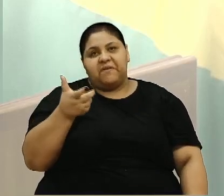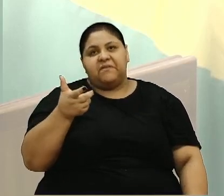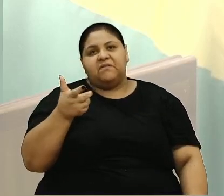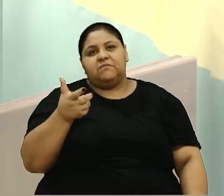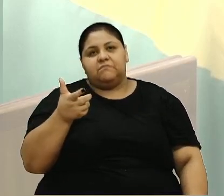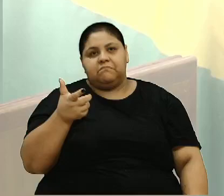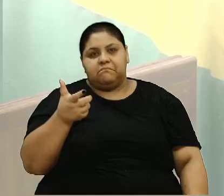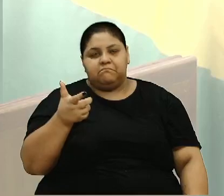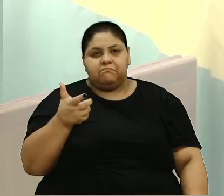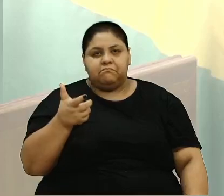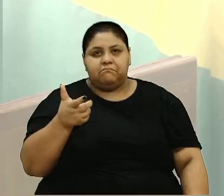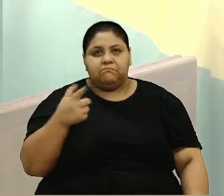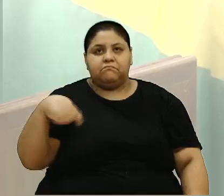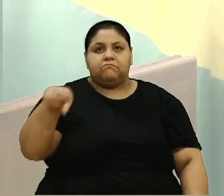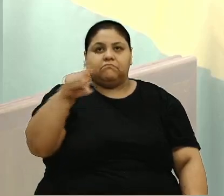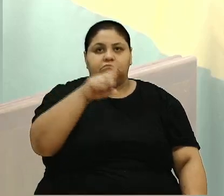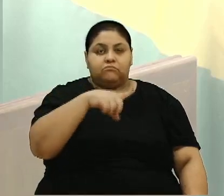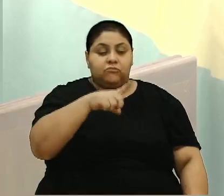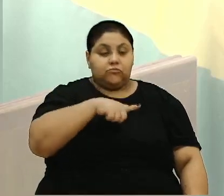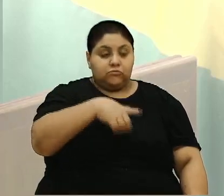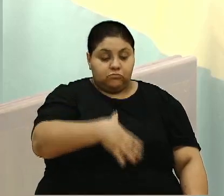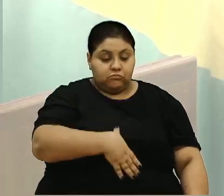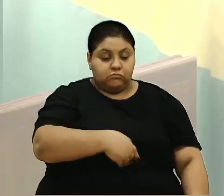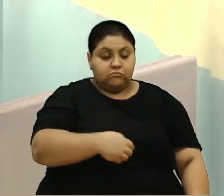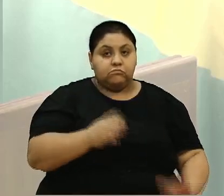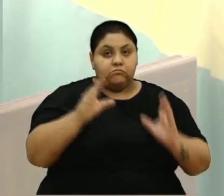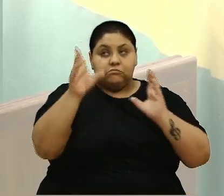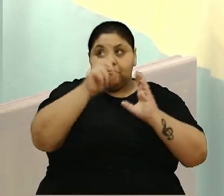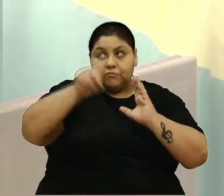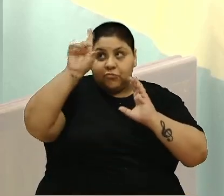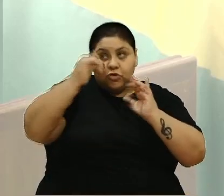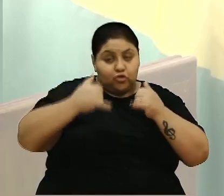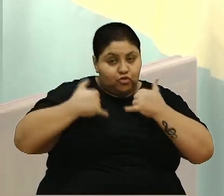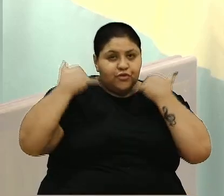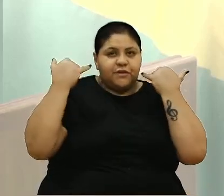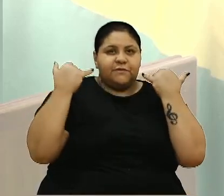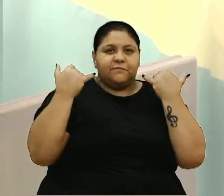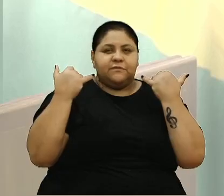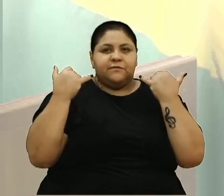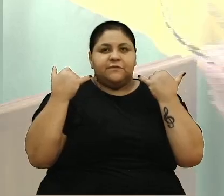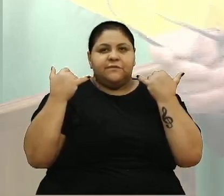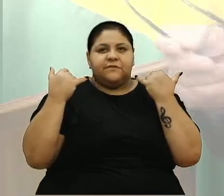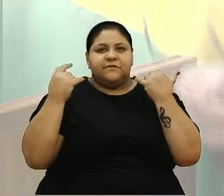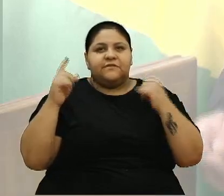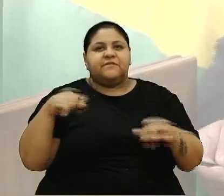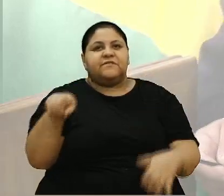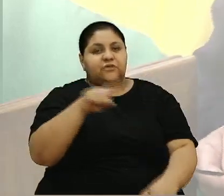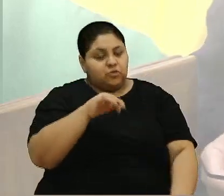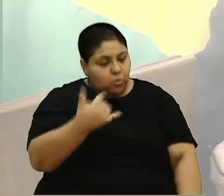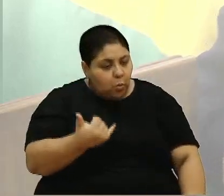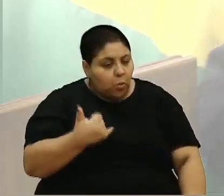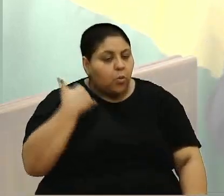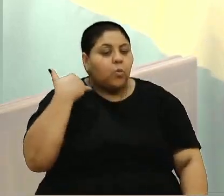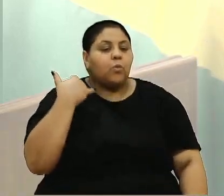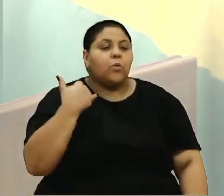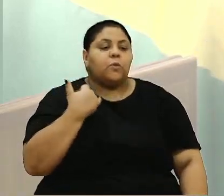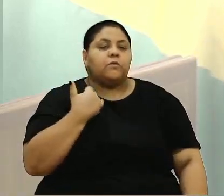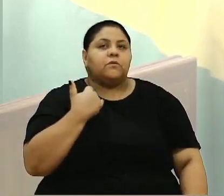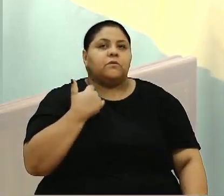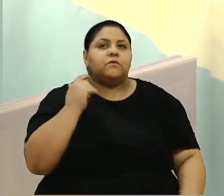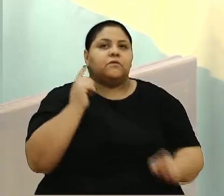que nós que temos filhos e que, graças a Deus, nos orgulhamos deles, nós nos orgulhamos dos nossos filhos.